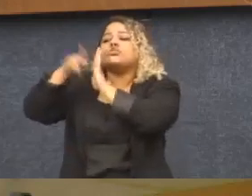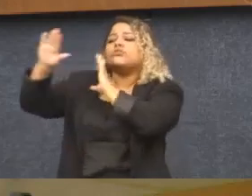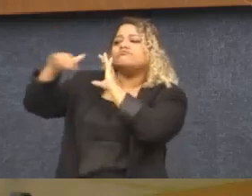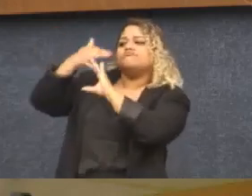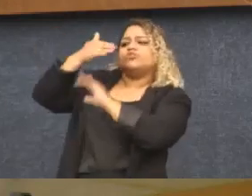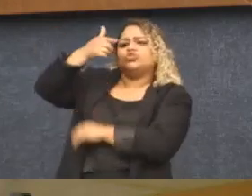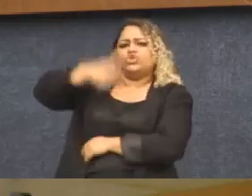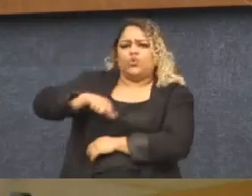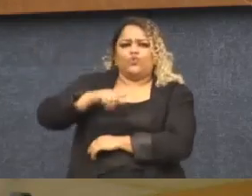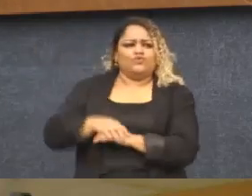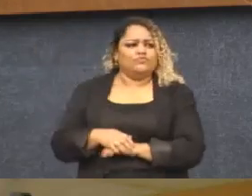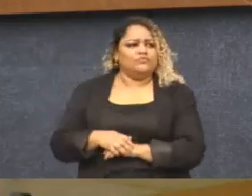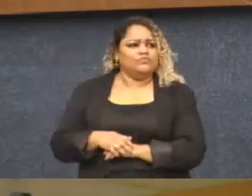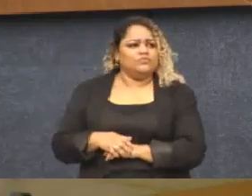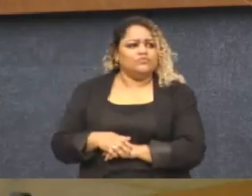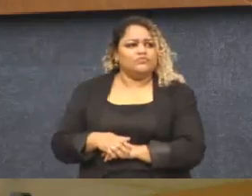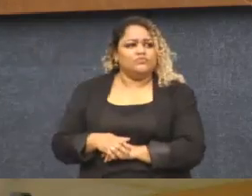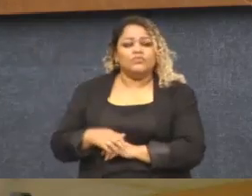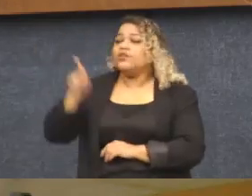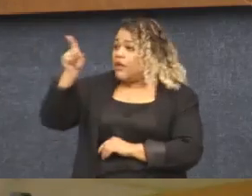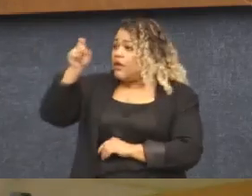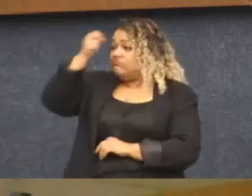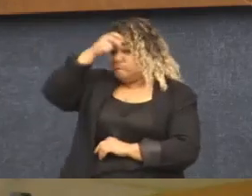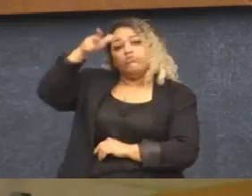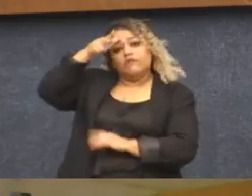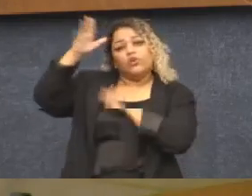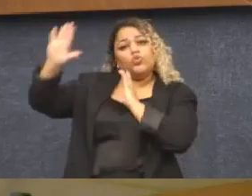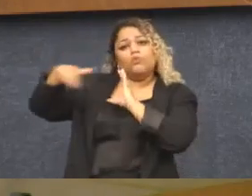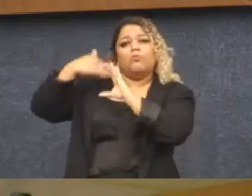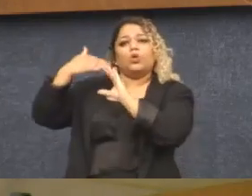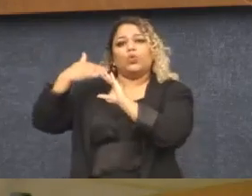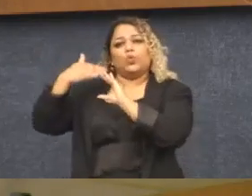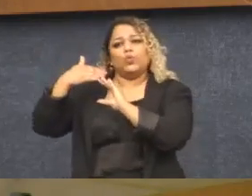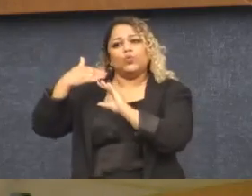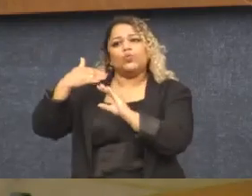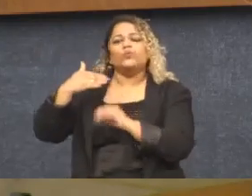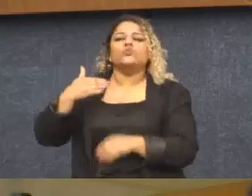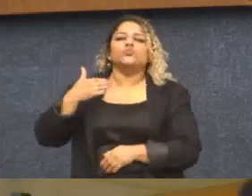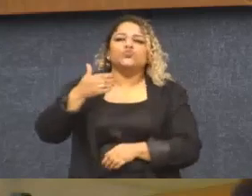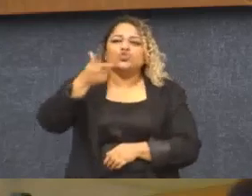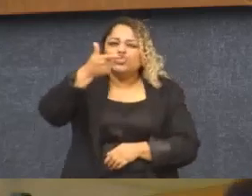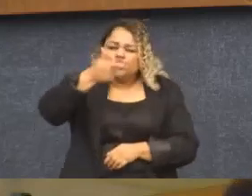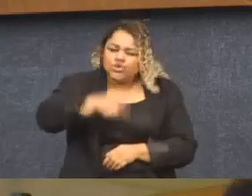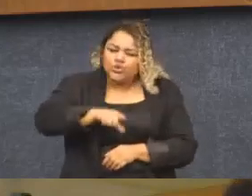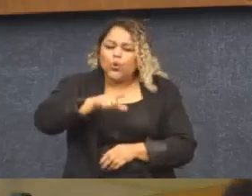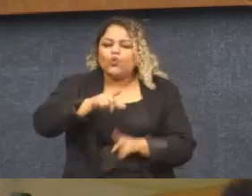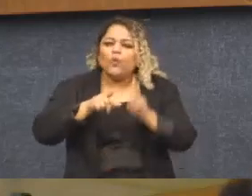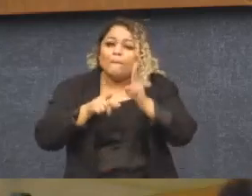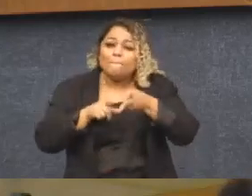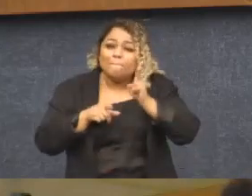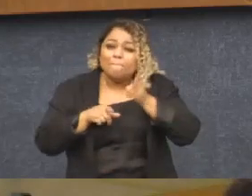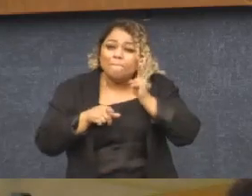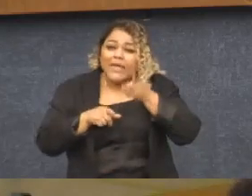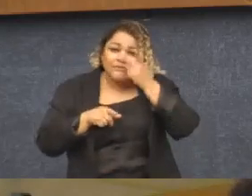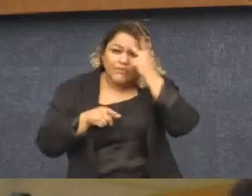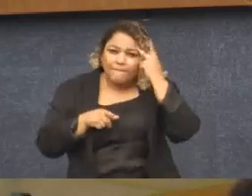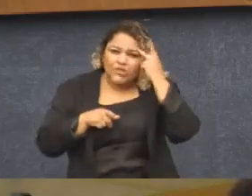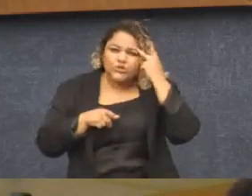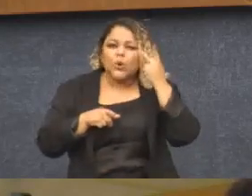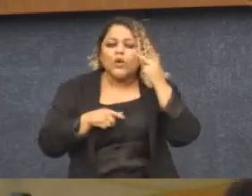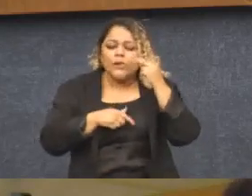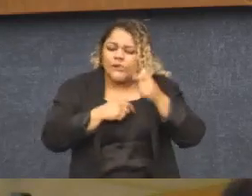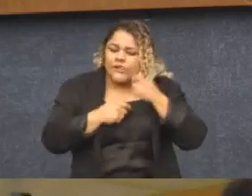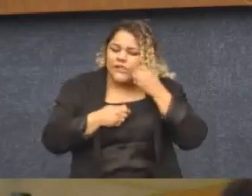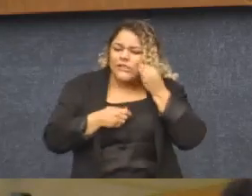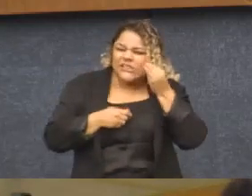Insisti demais, Sérgio, e a Prefeitura mandou. E aí, mais uma vez, a mesma pessoa que atuou para derrotar o